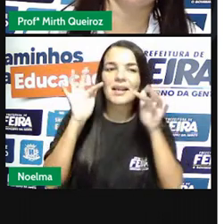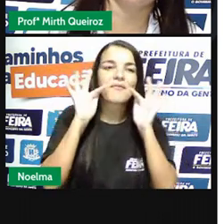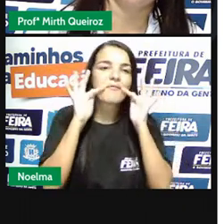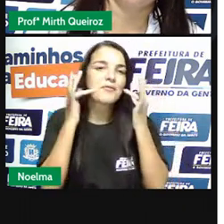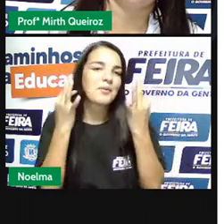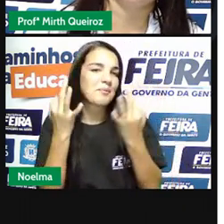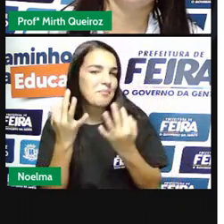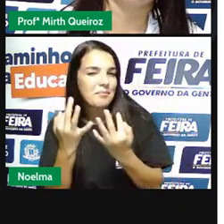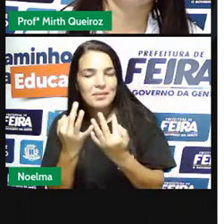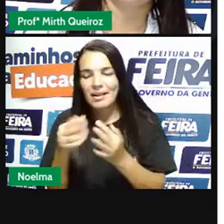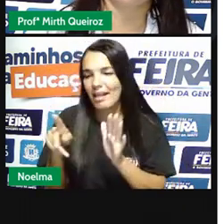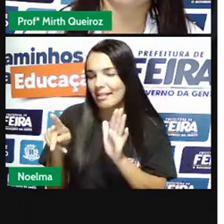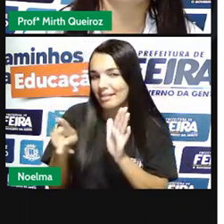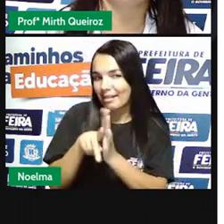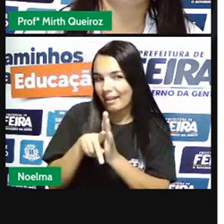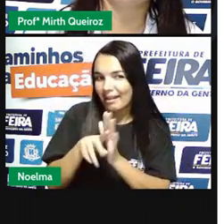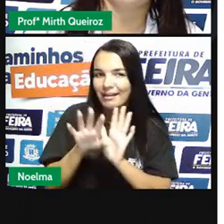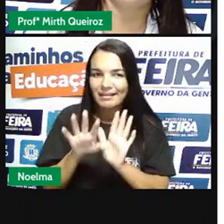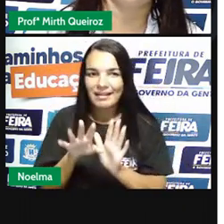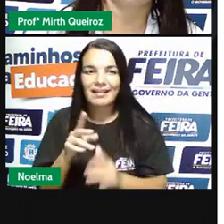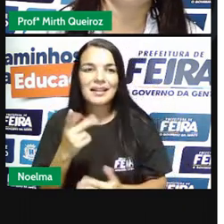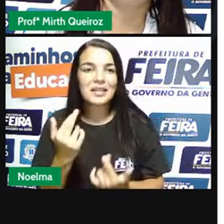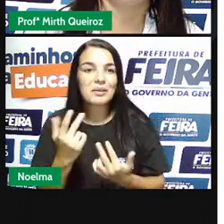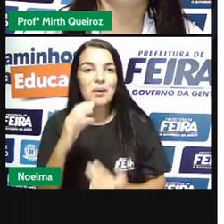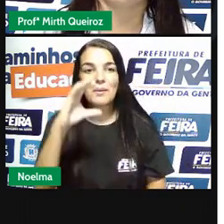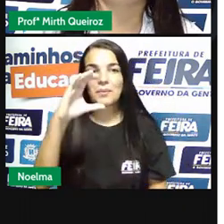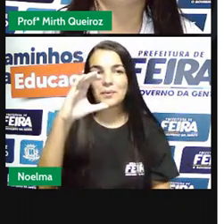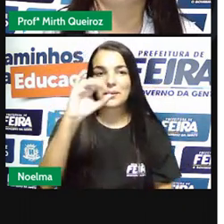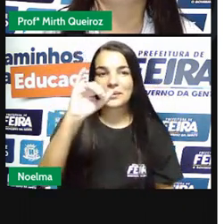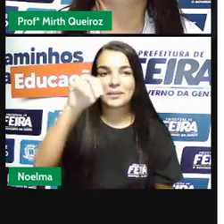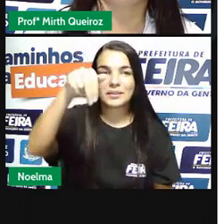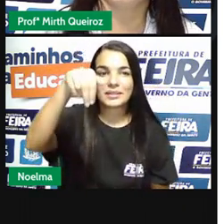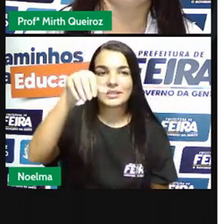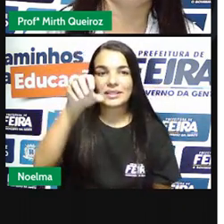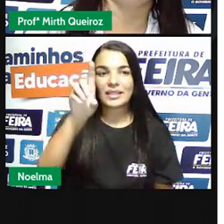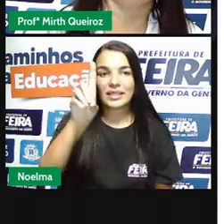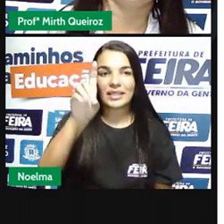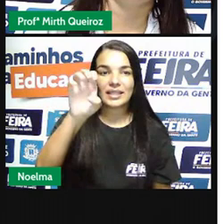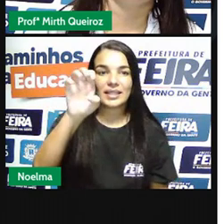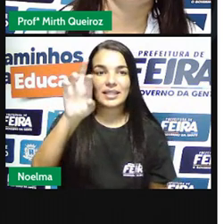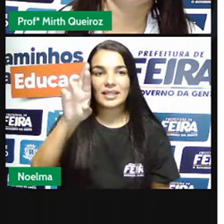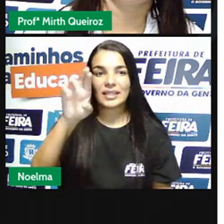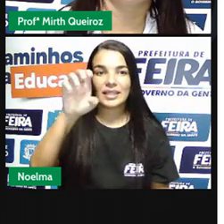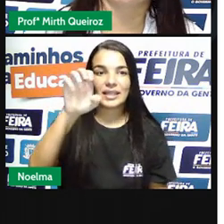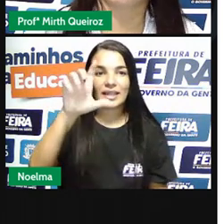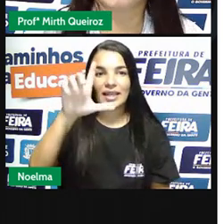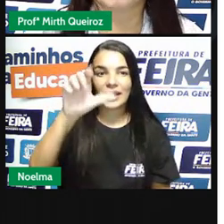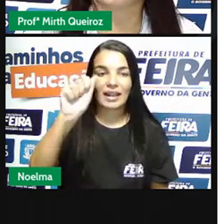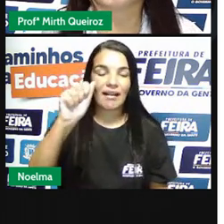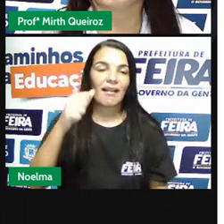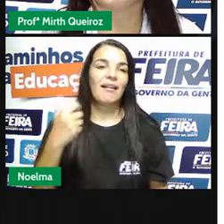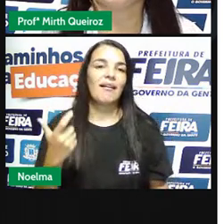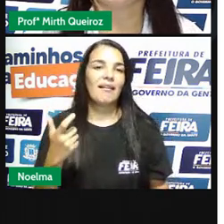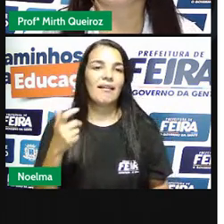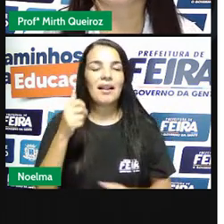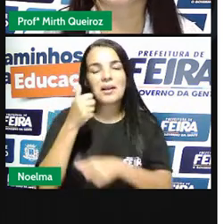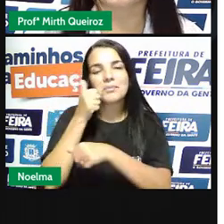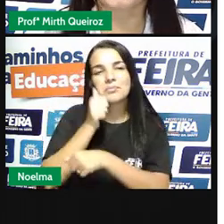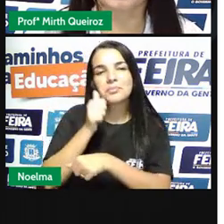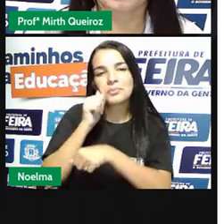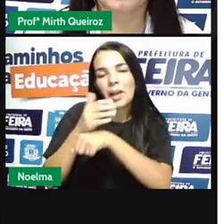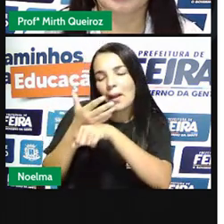contos de fadas tem essa princesa que é o caso de Cinderela é o caso de Branca de Neve e é o no caso